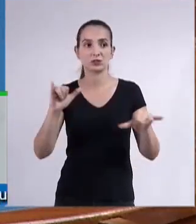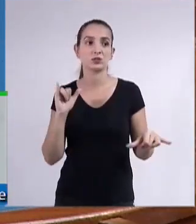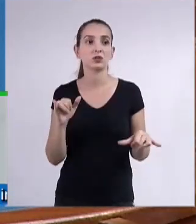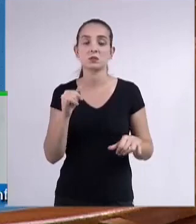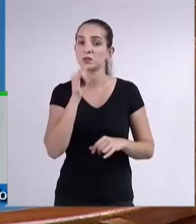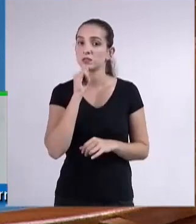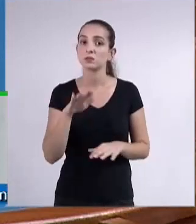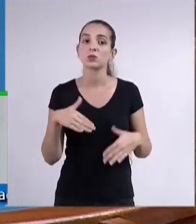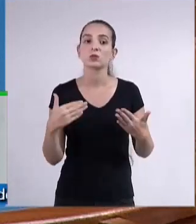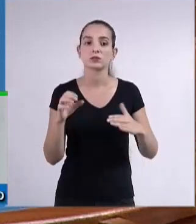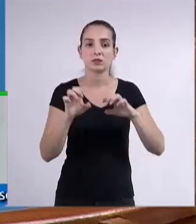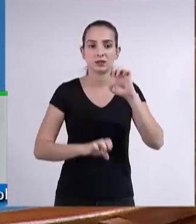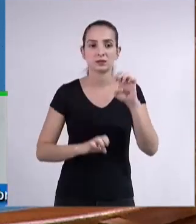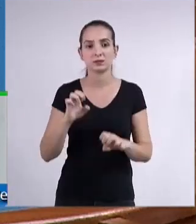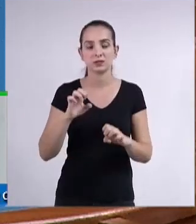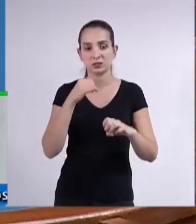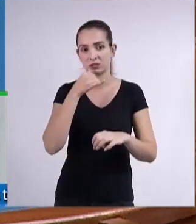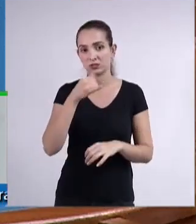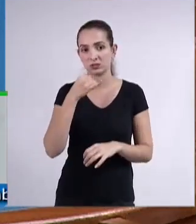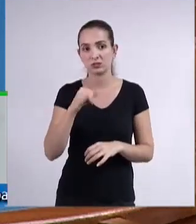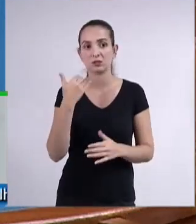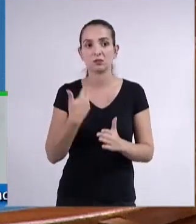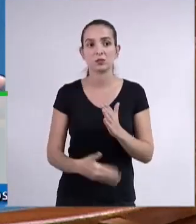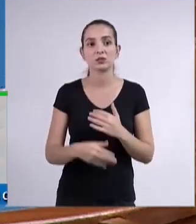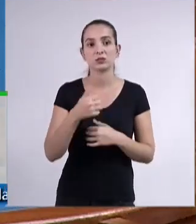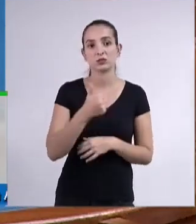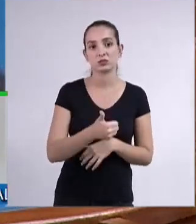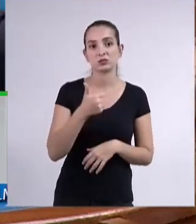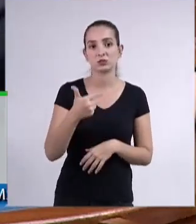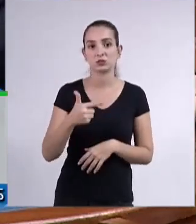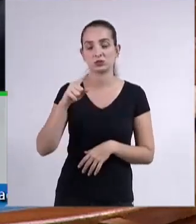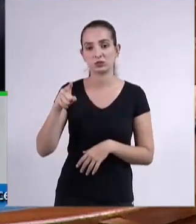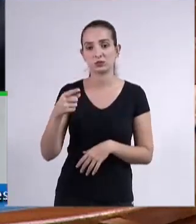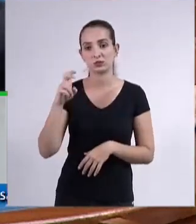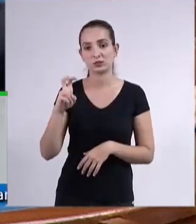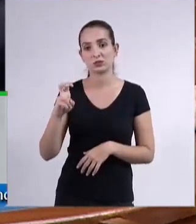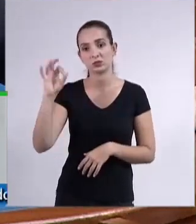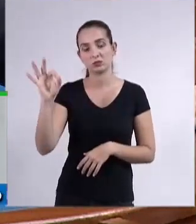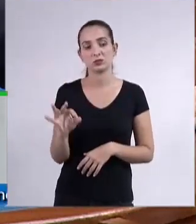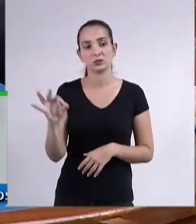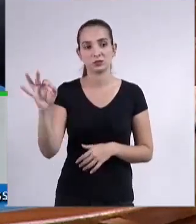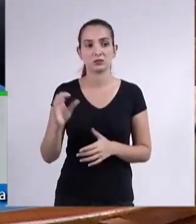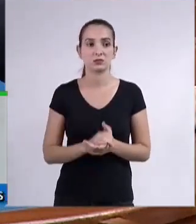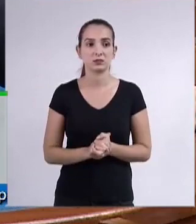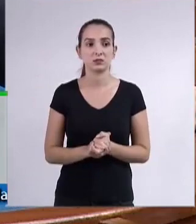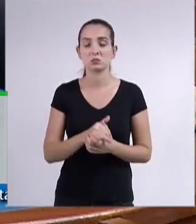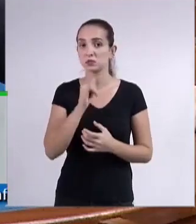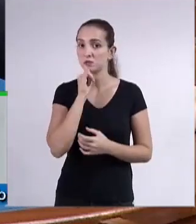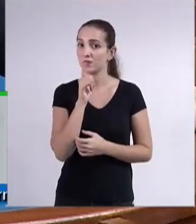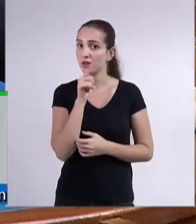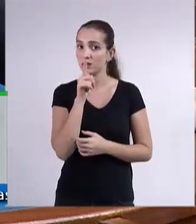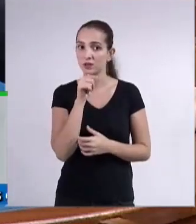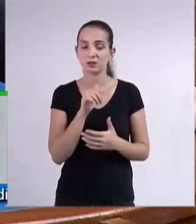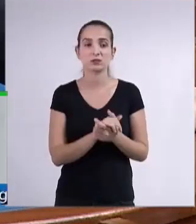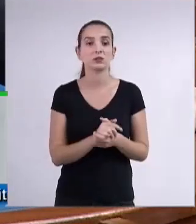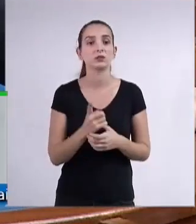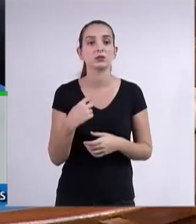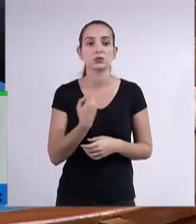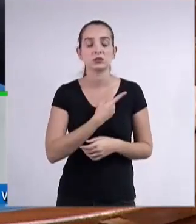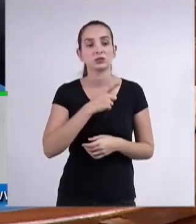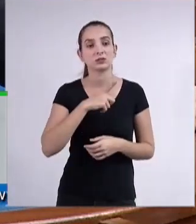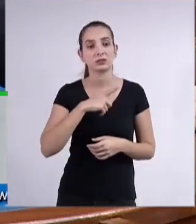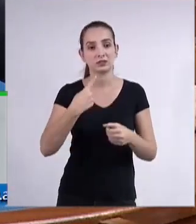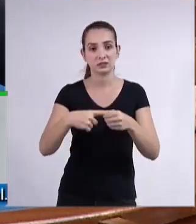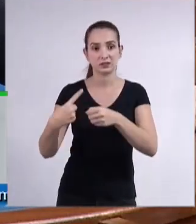a Energisa diz que a perda dela é de 12,5%. Quando você pega a questão da água, nós temos cidade onde perda